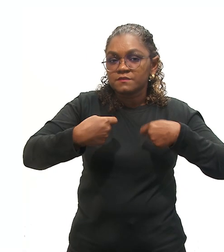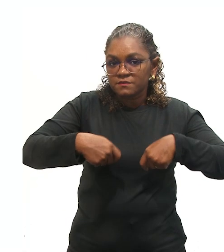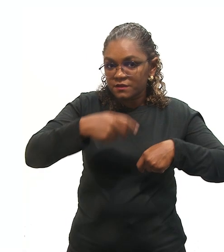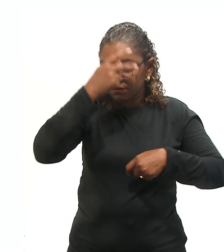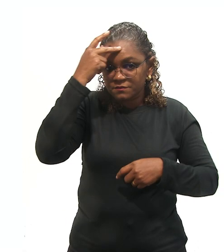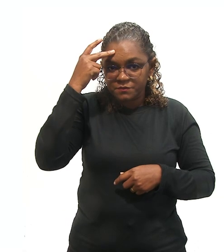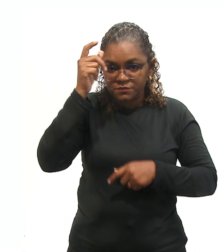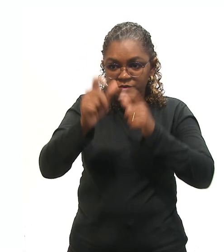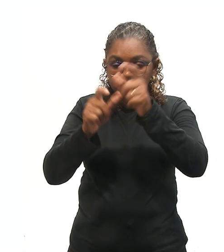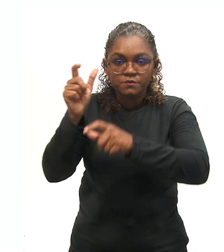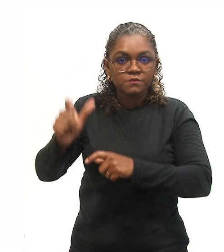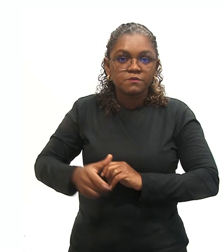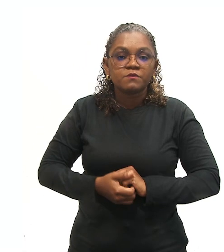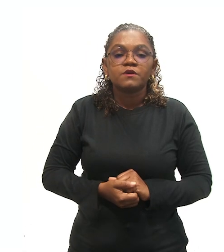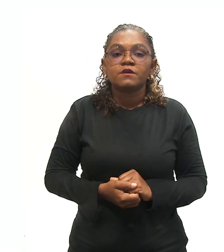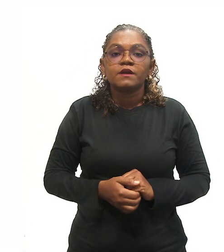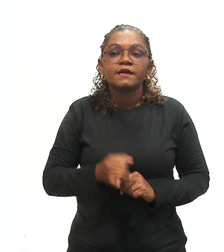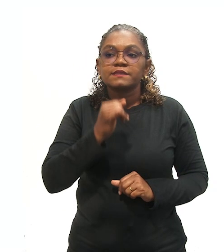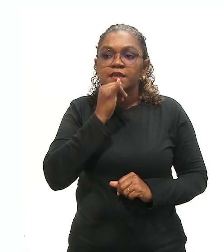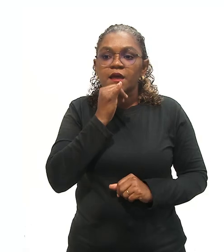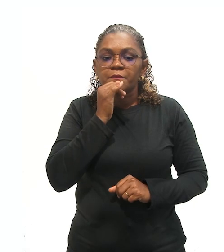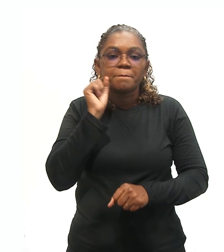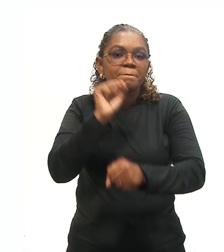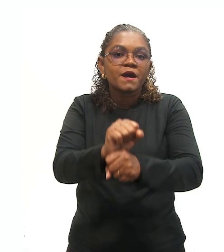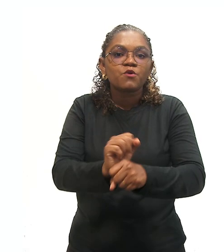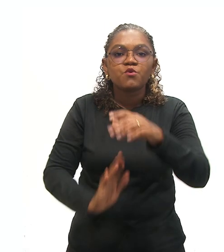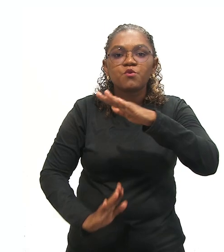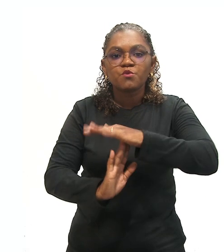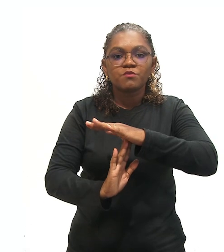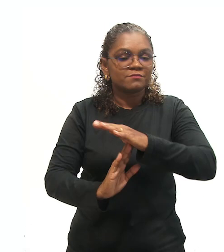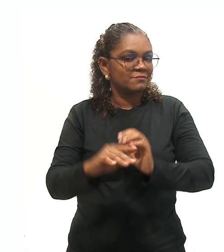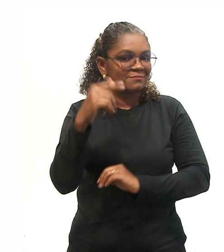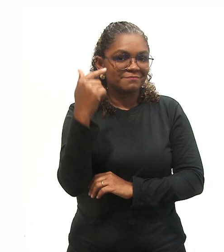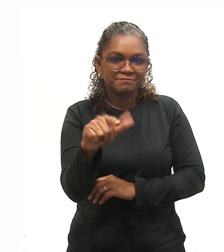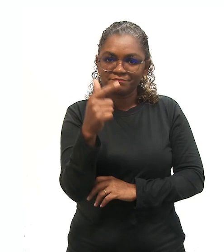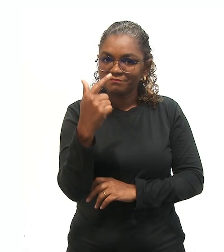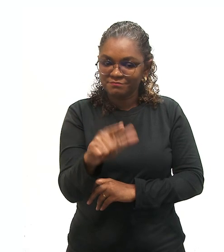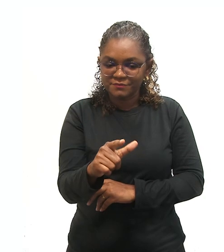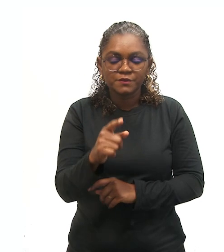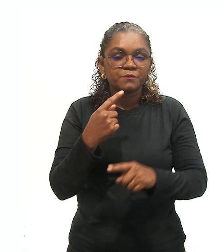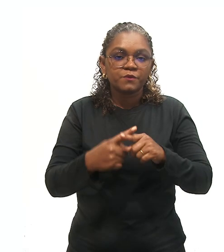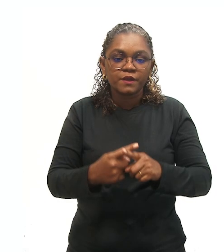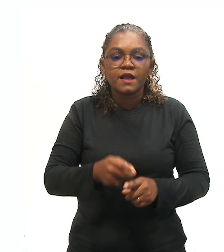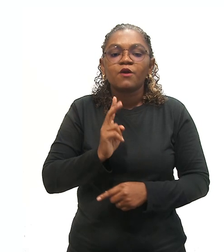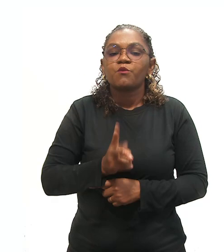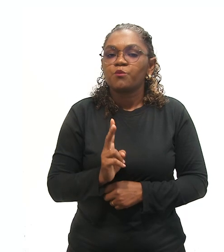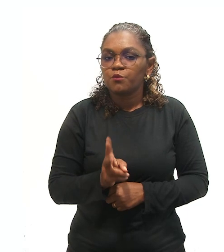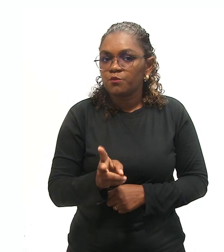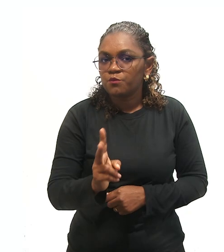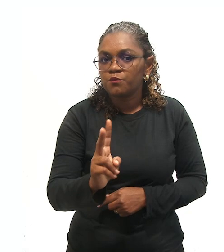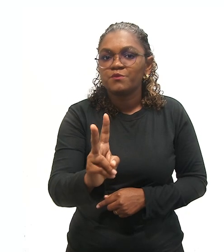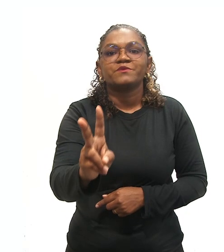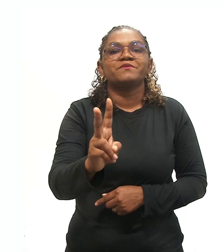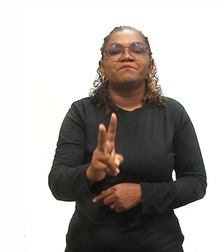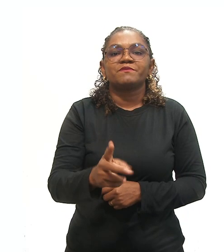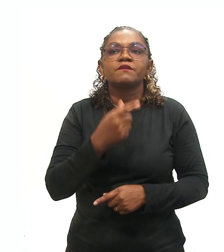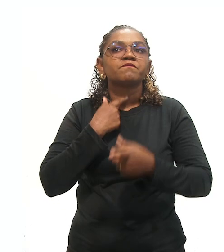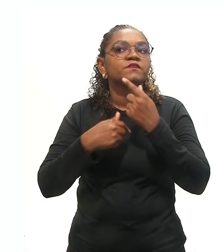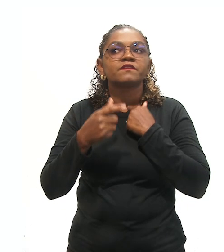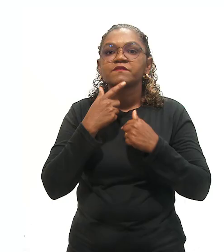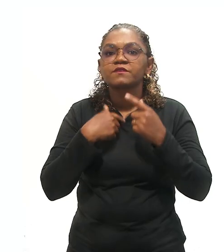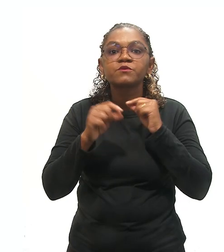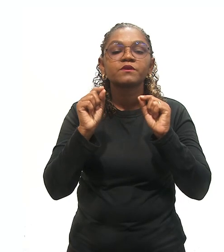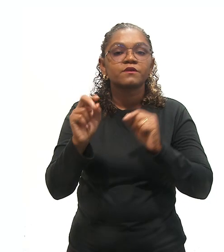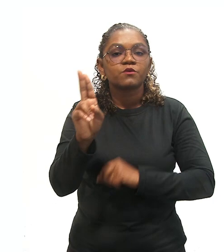são ilimitadas. A gente é um ser, né, que tem desejos de consumos ilimitados. Além